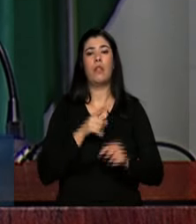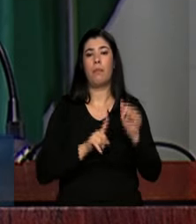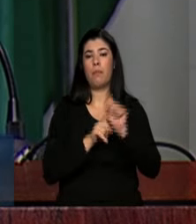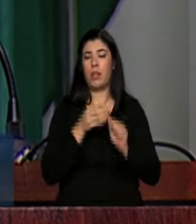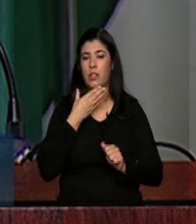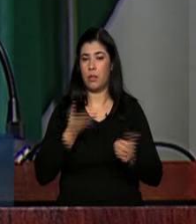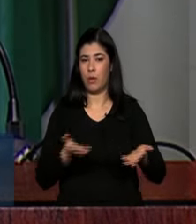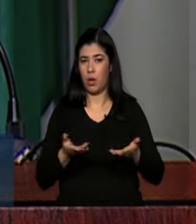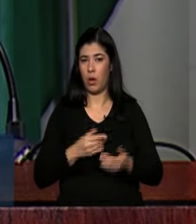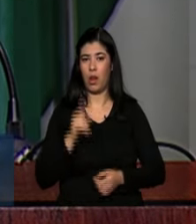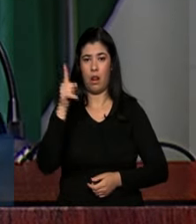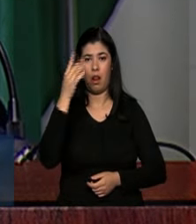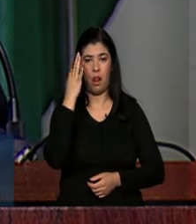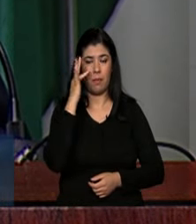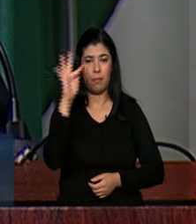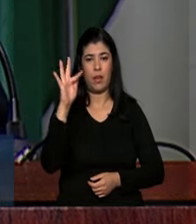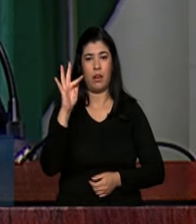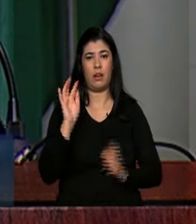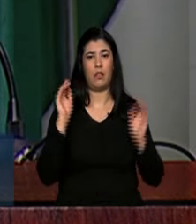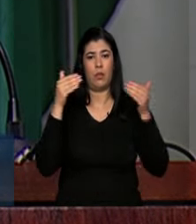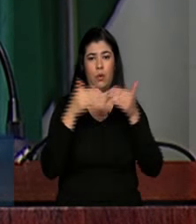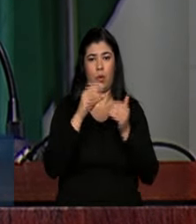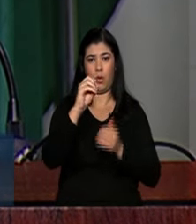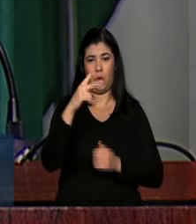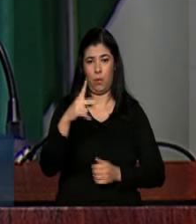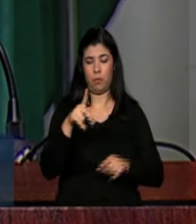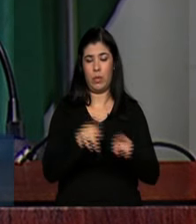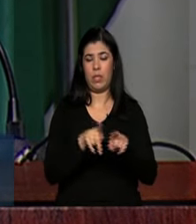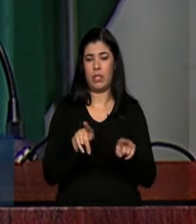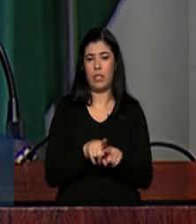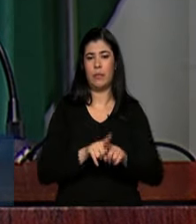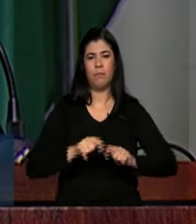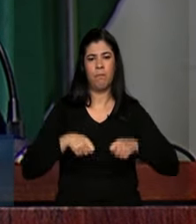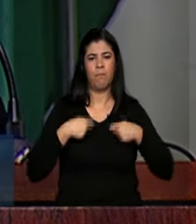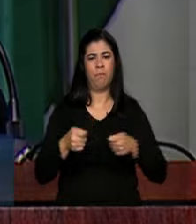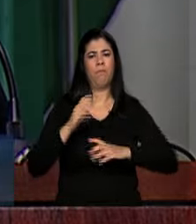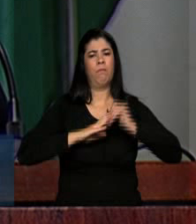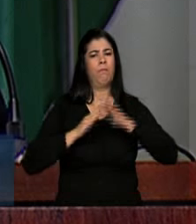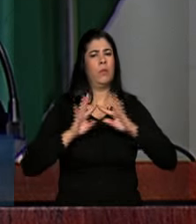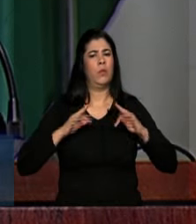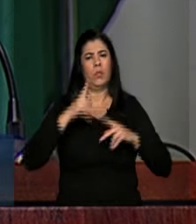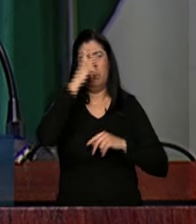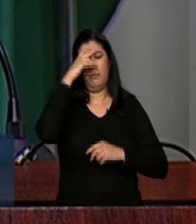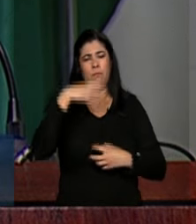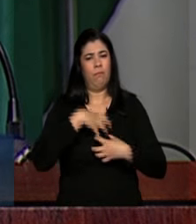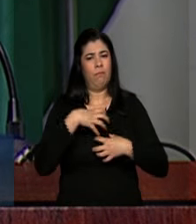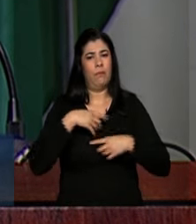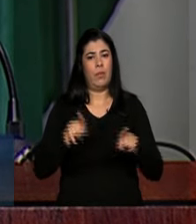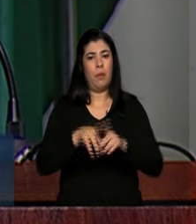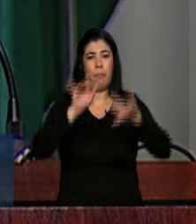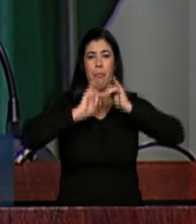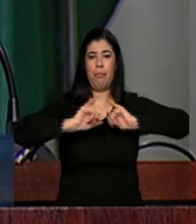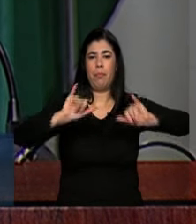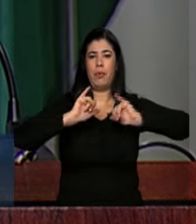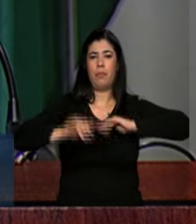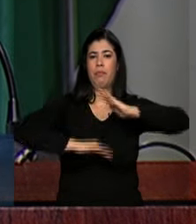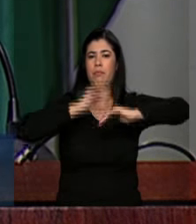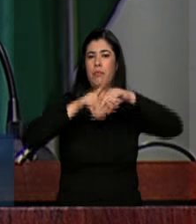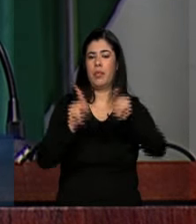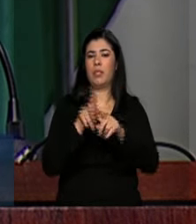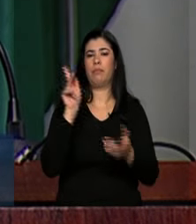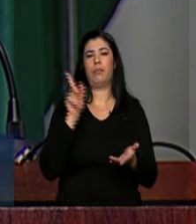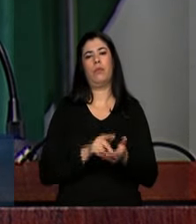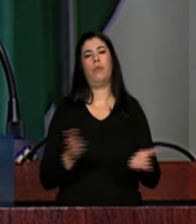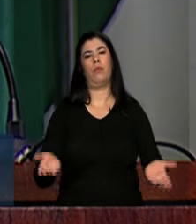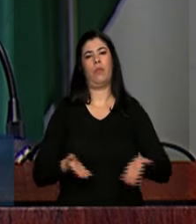próximo. Devemos todos contribuir para a superação do desafio que a todos se impõe de promover a prosperidade